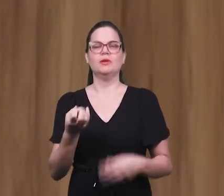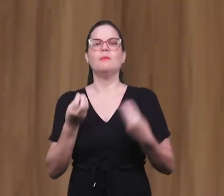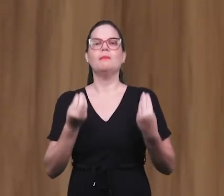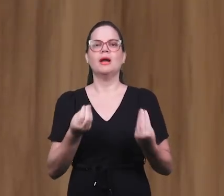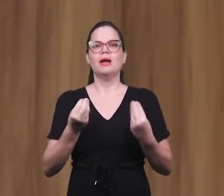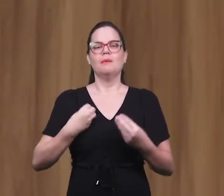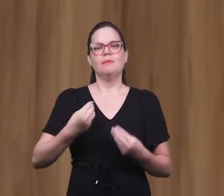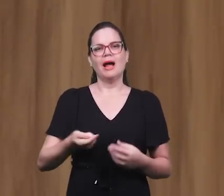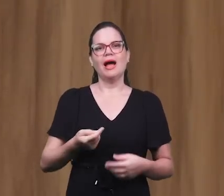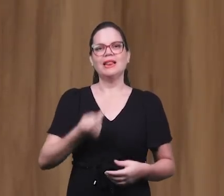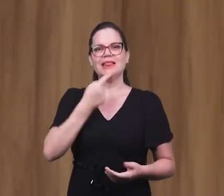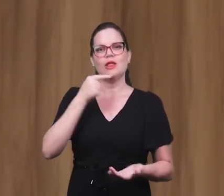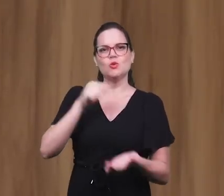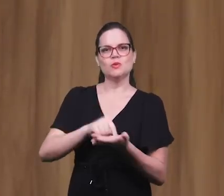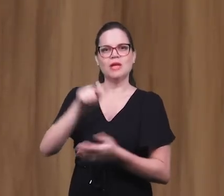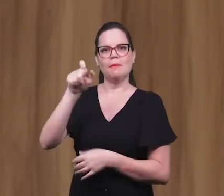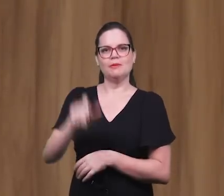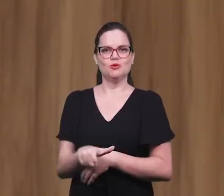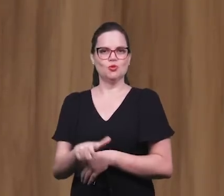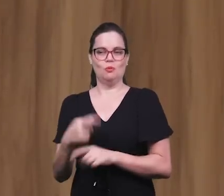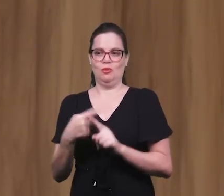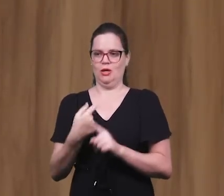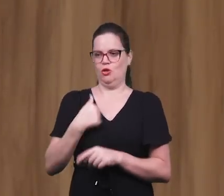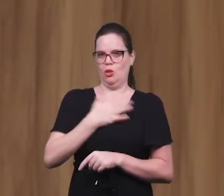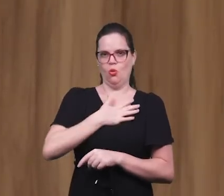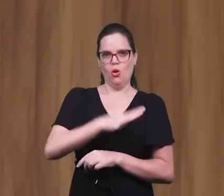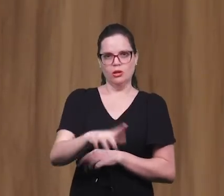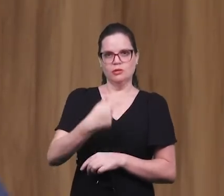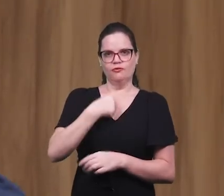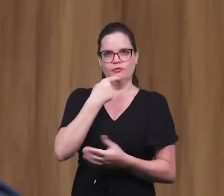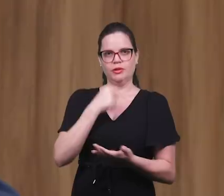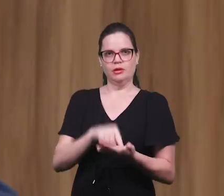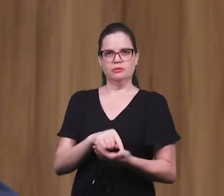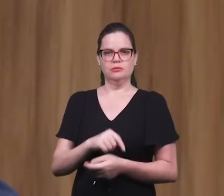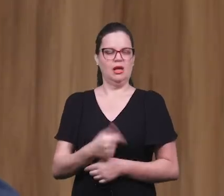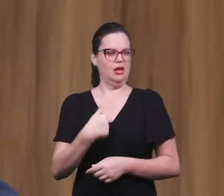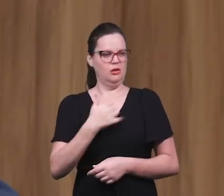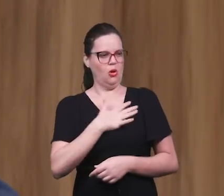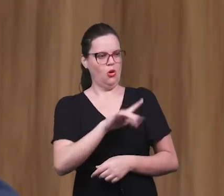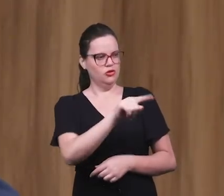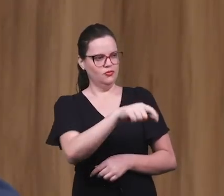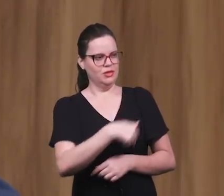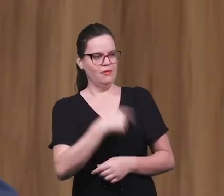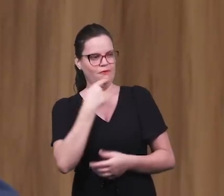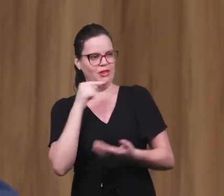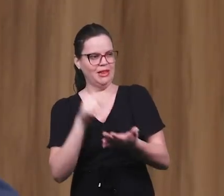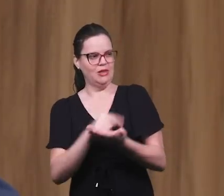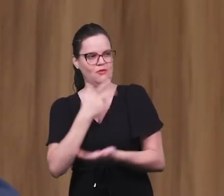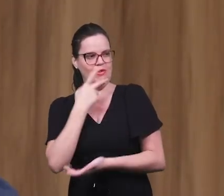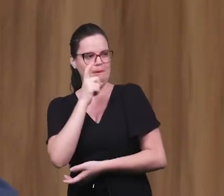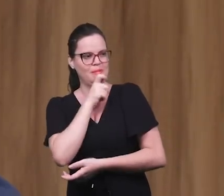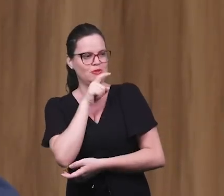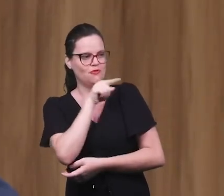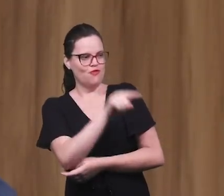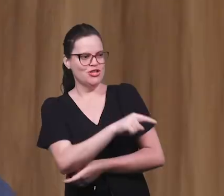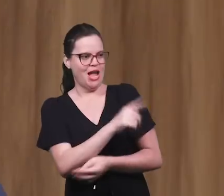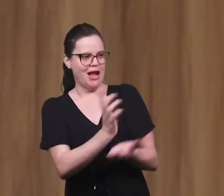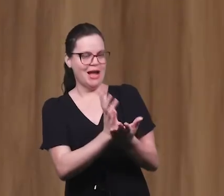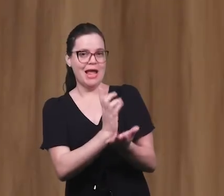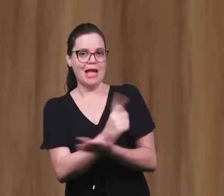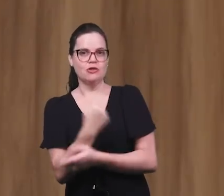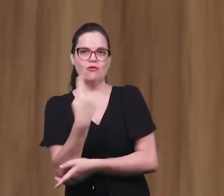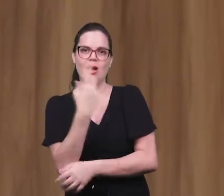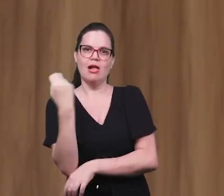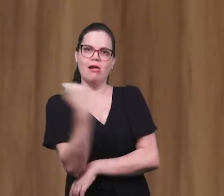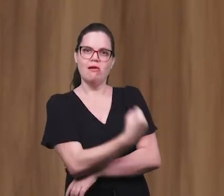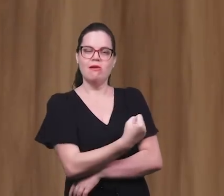gostava da pessoa. É verdade. Então muitas pessoas foram denunciadas, gosta de fulano tal, vou arrumar uma mentira contra a vida dele e fazer uma denúncia